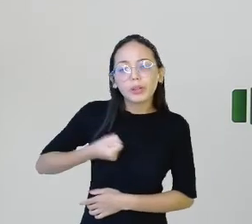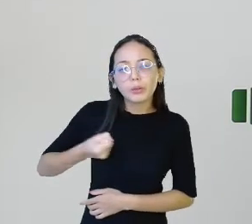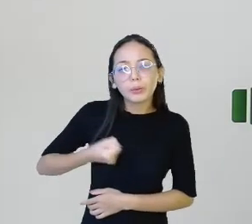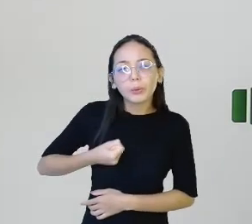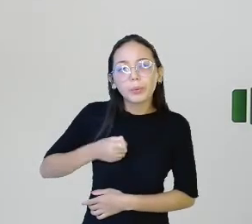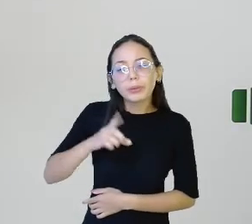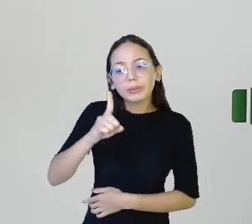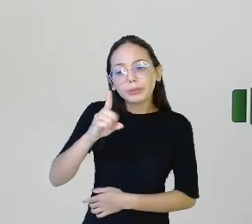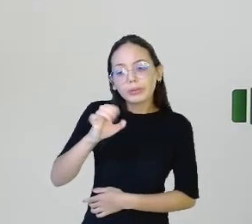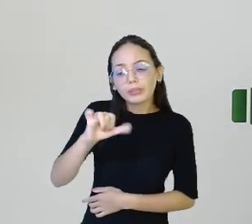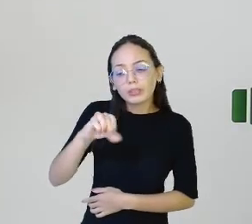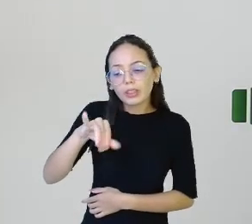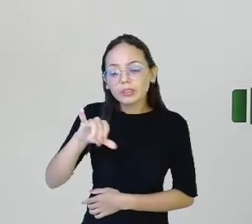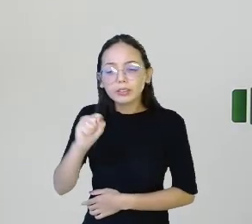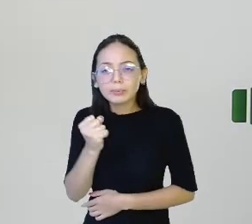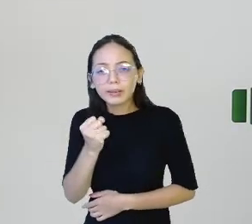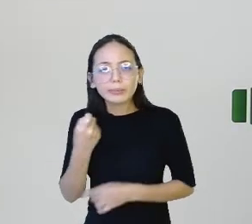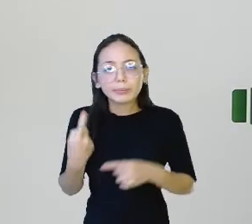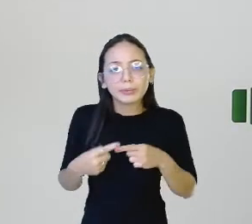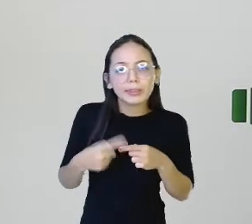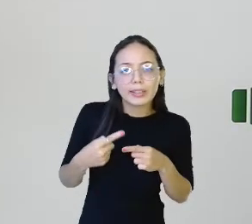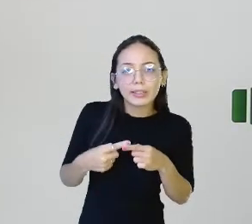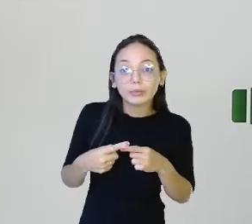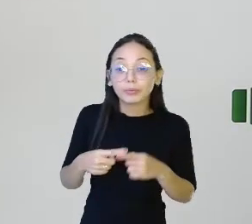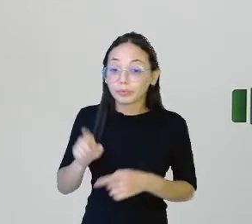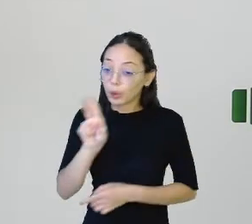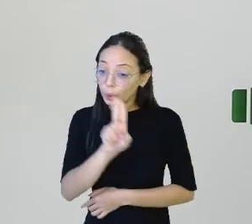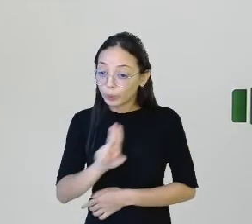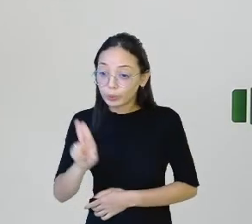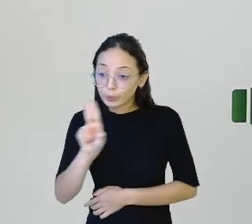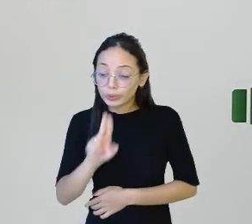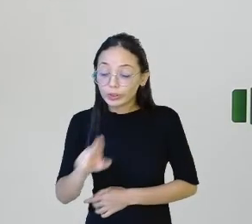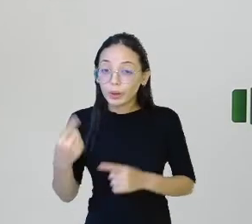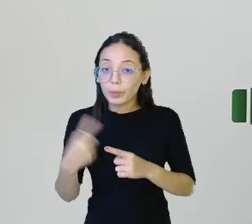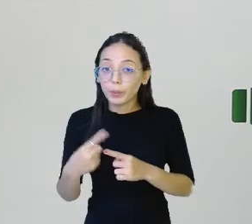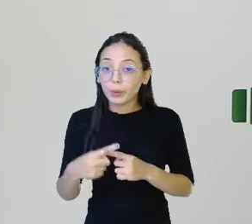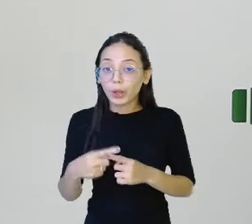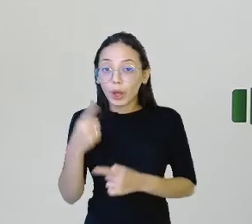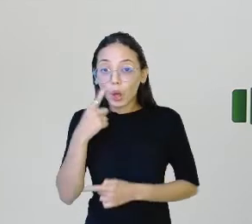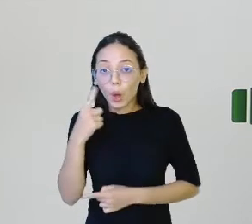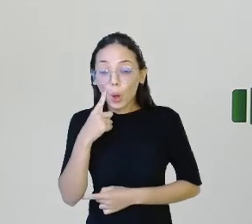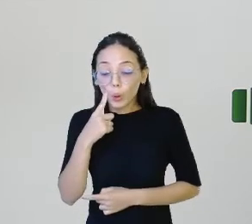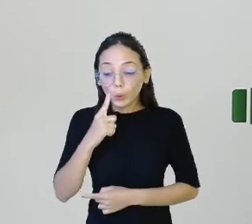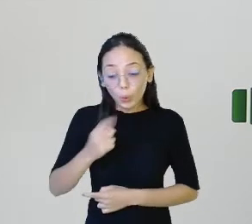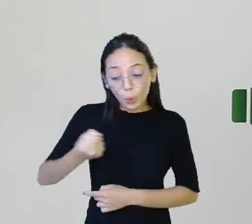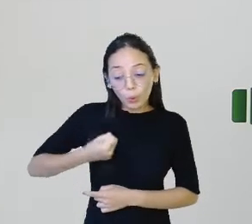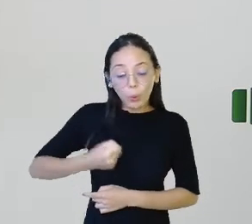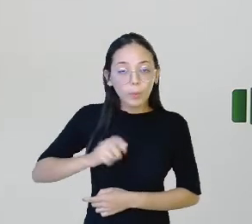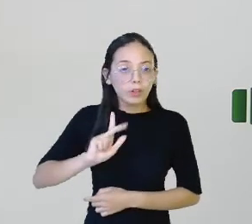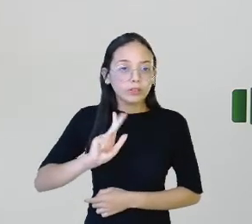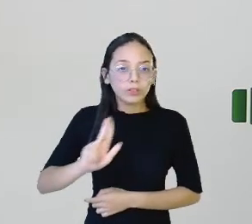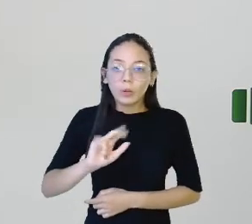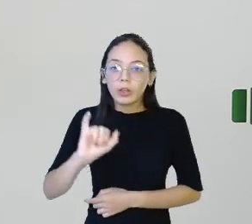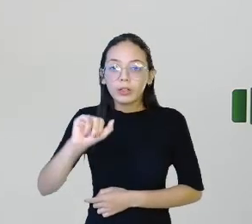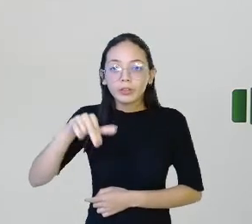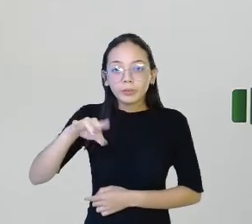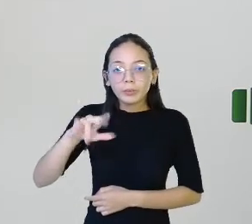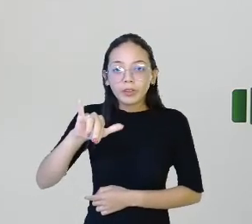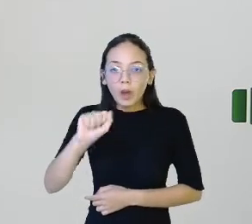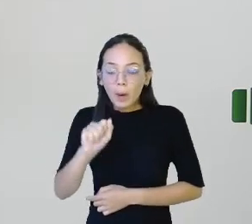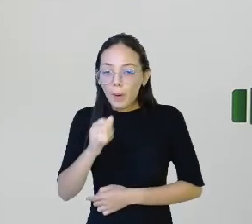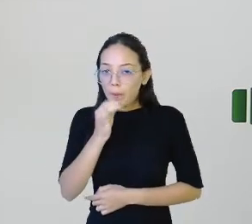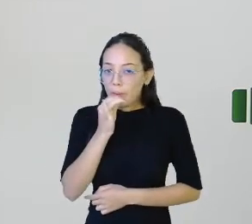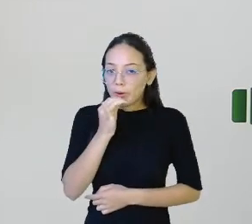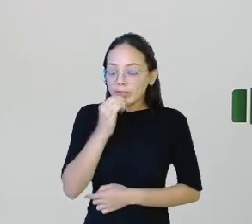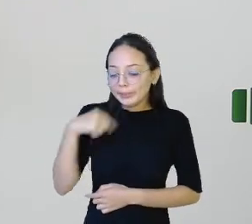decimais? A gente usa números decimais quando os números eles não são inteiros. inteiros. Quando a gente se pesa, por